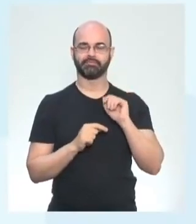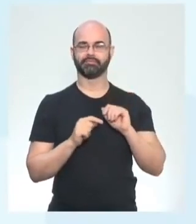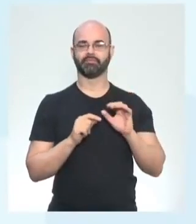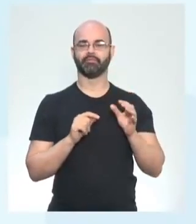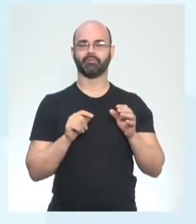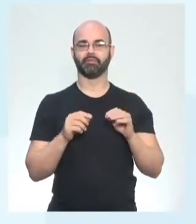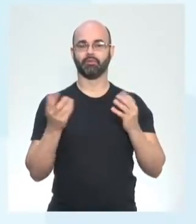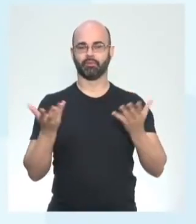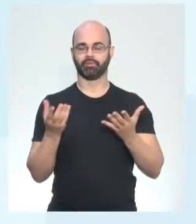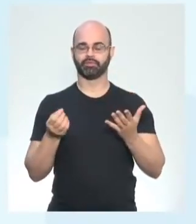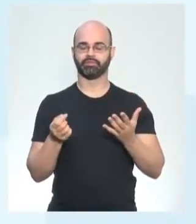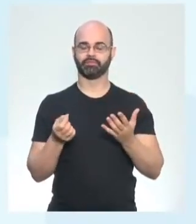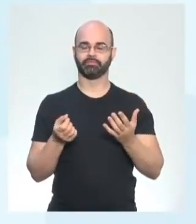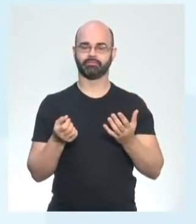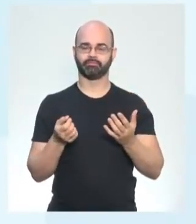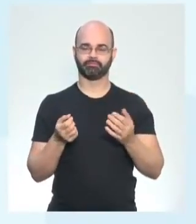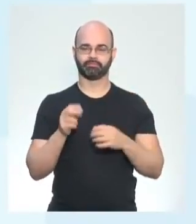essas